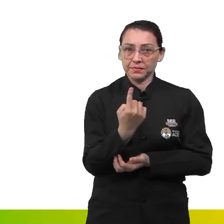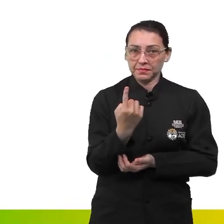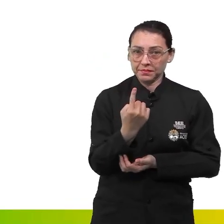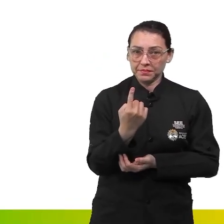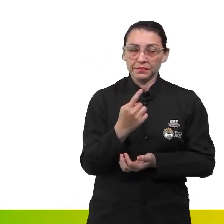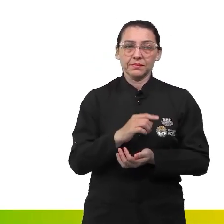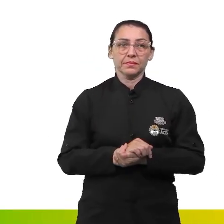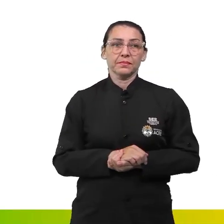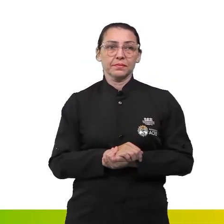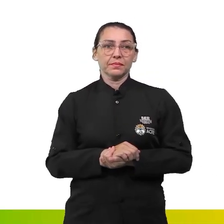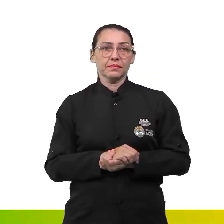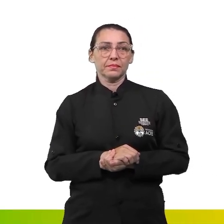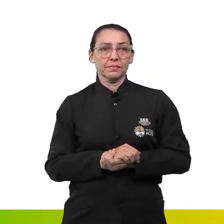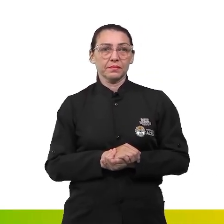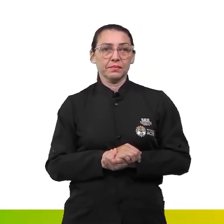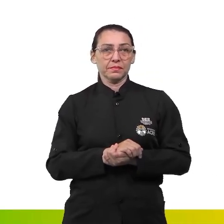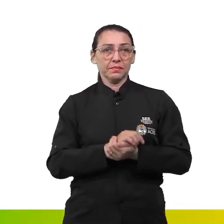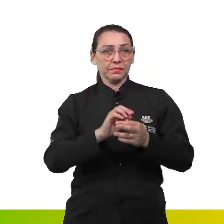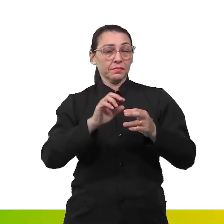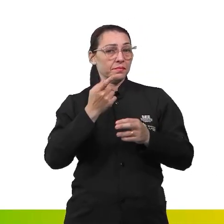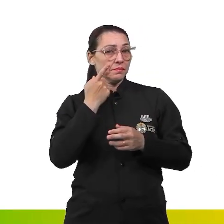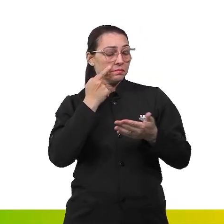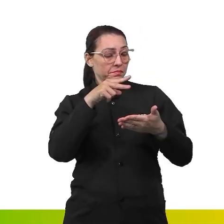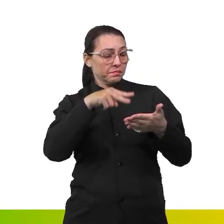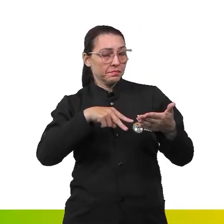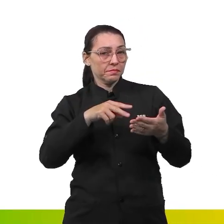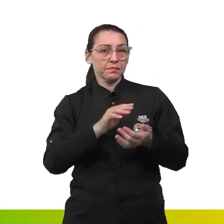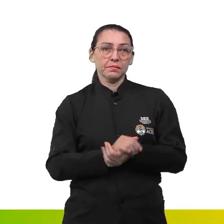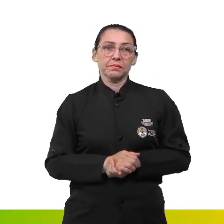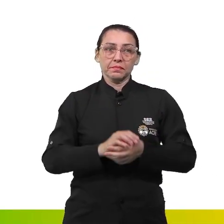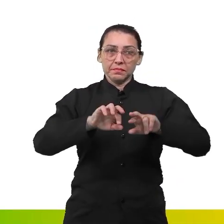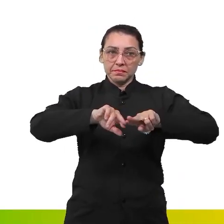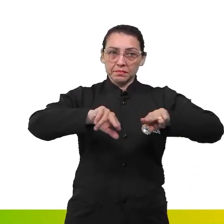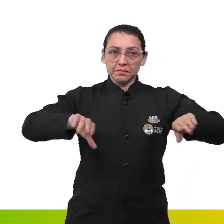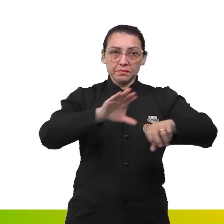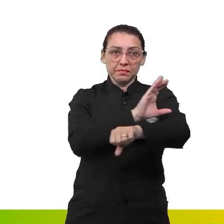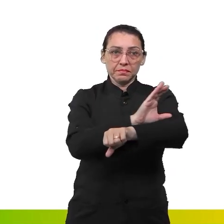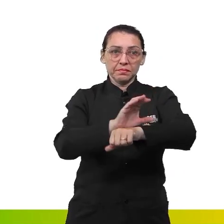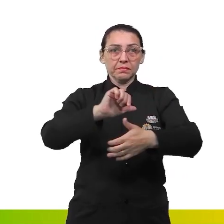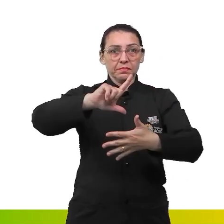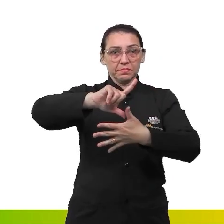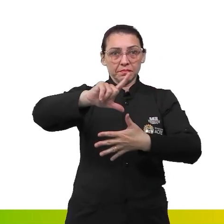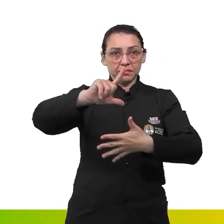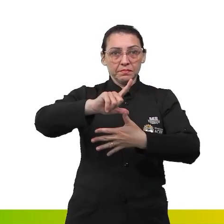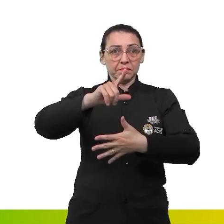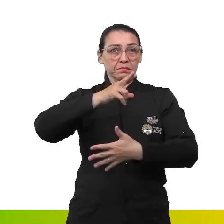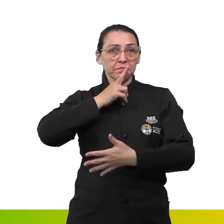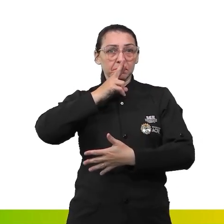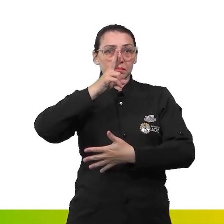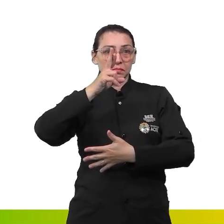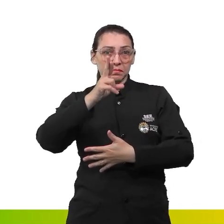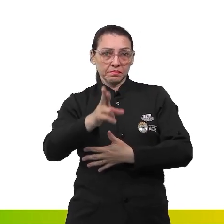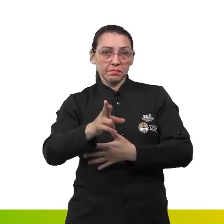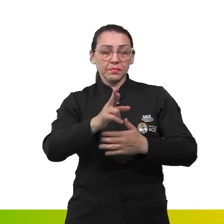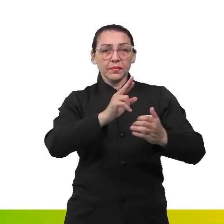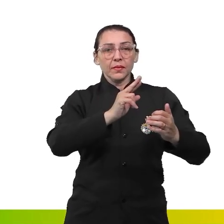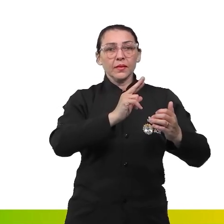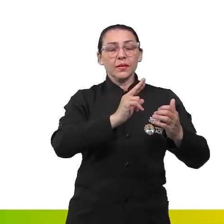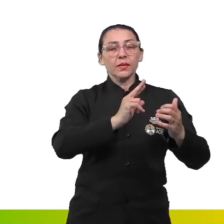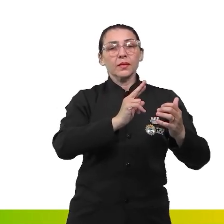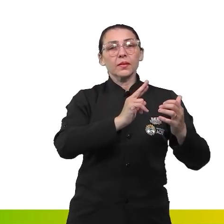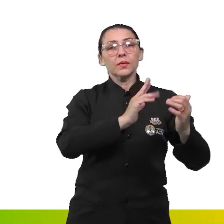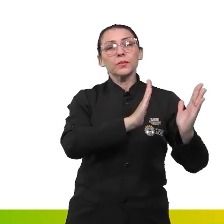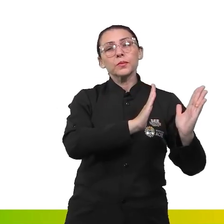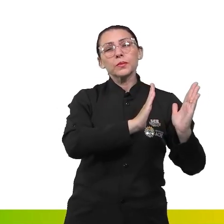Atividade número 1. Acompanha comigo. A diversidade cultural da América Latina